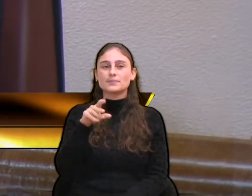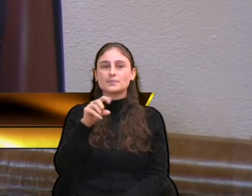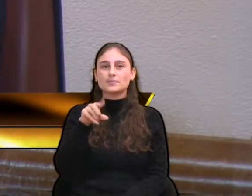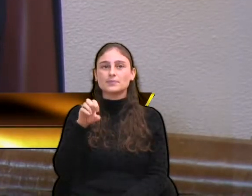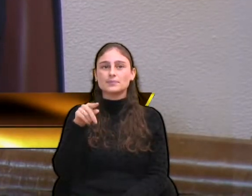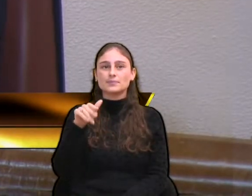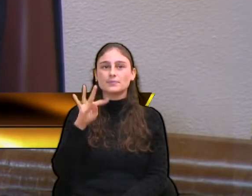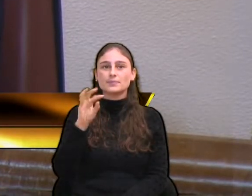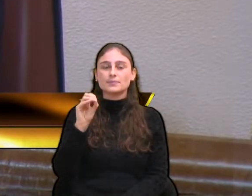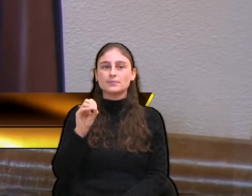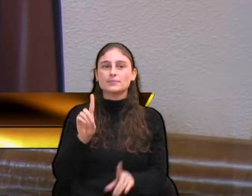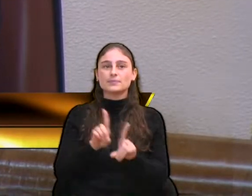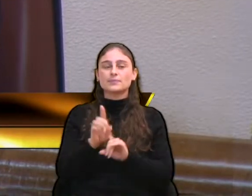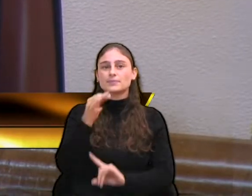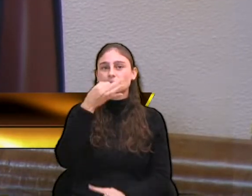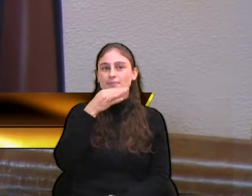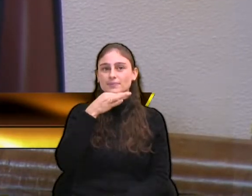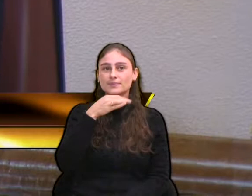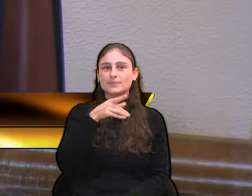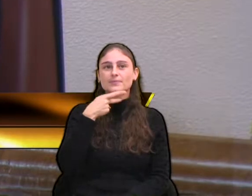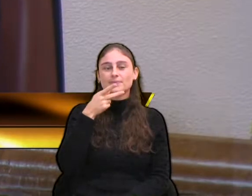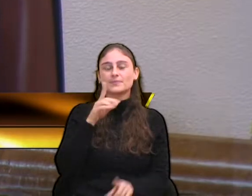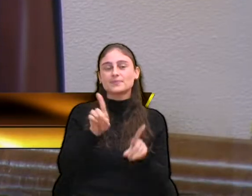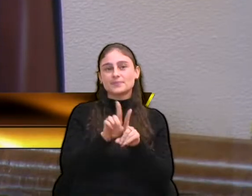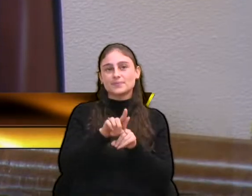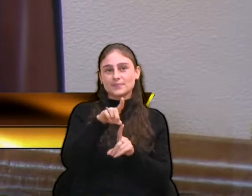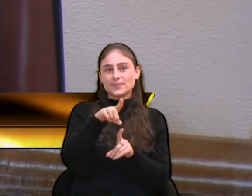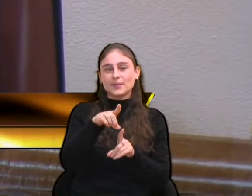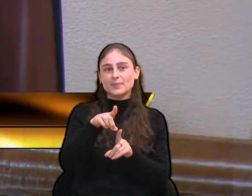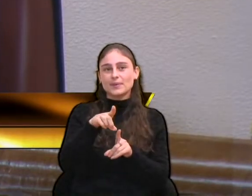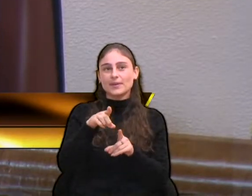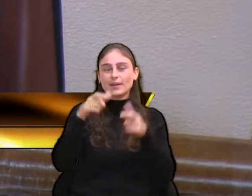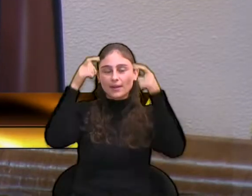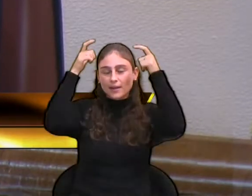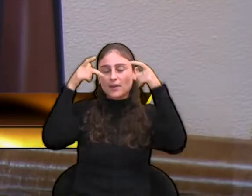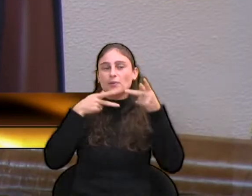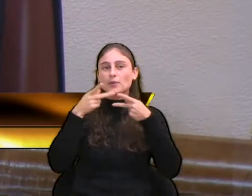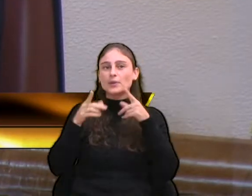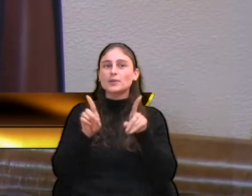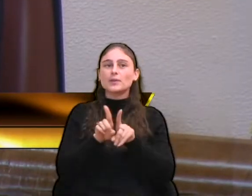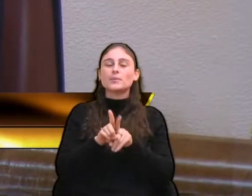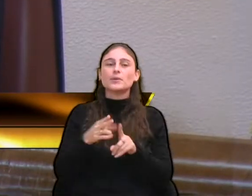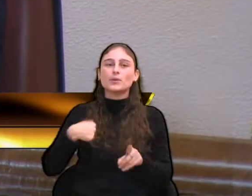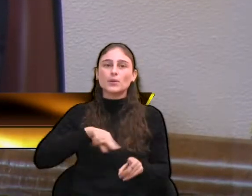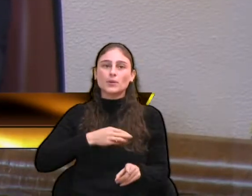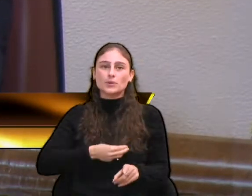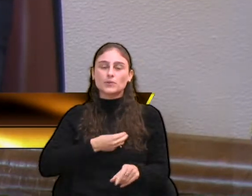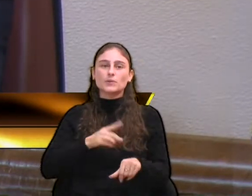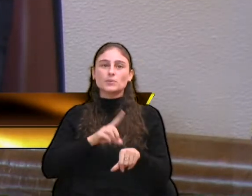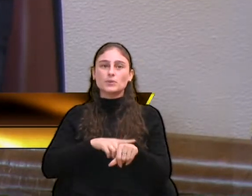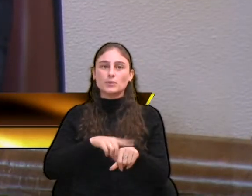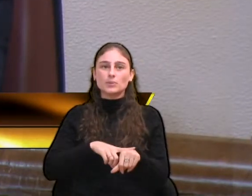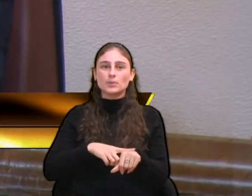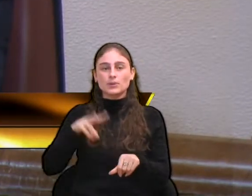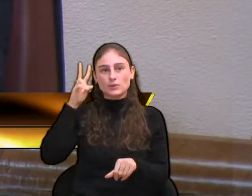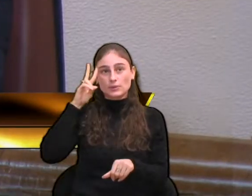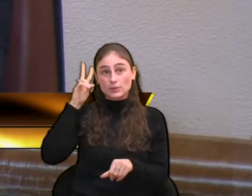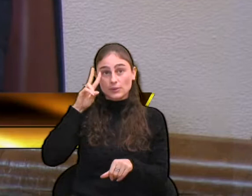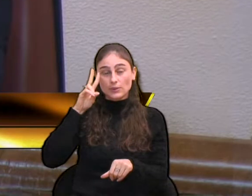Caxias do Sul, e tu acabou citando no teu discurso. Mas isso é referência, porque a gente viveu aqui hoje um momento de